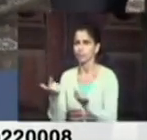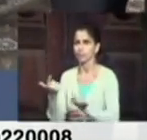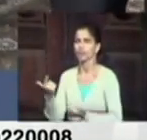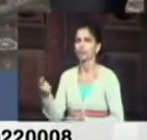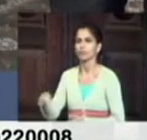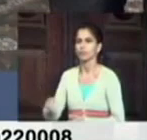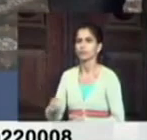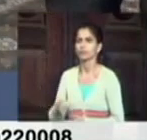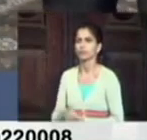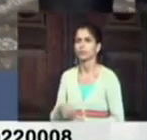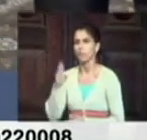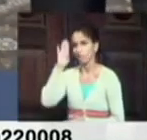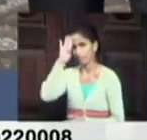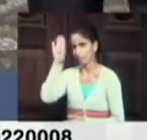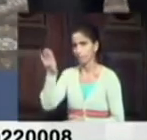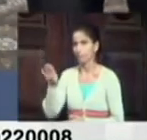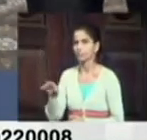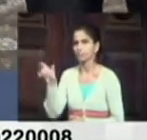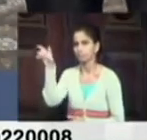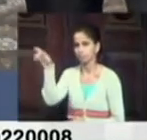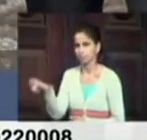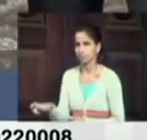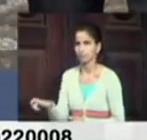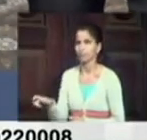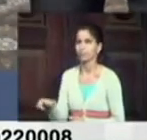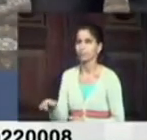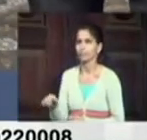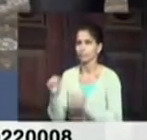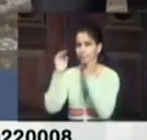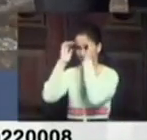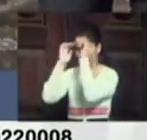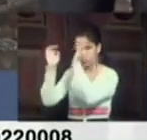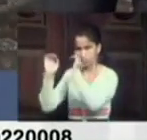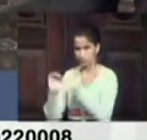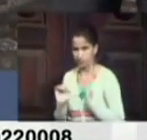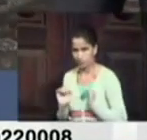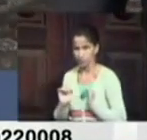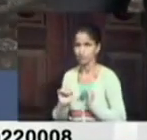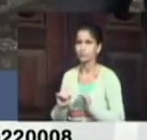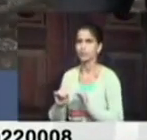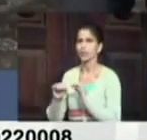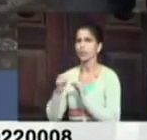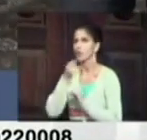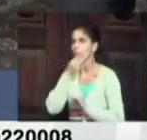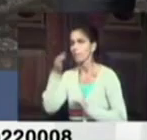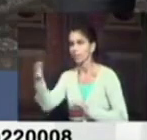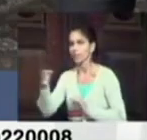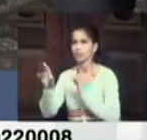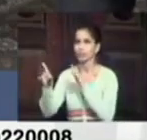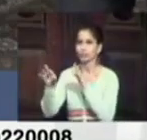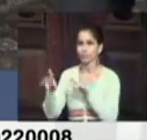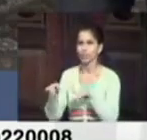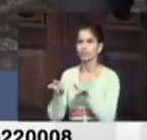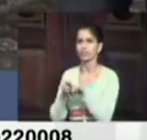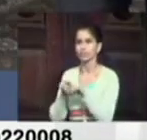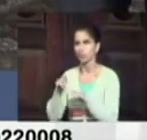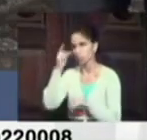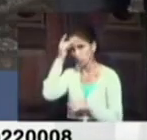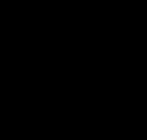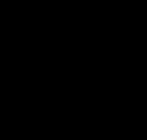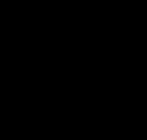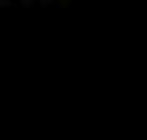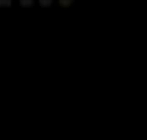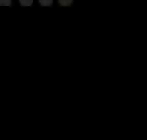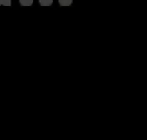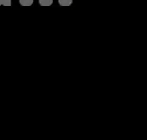que nós passamos, principalmente por ser uma pessoa que respeita as diferenças e as opiniões diversas, diferentes de muitos. Meu voto é sim.